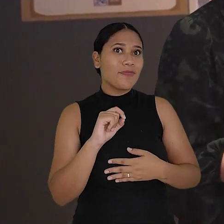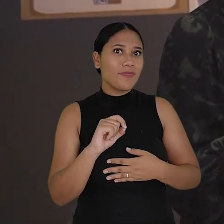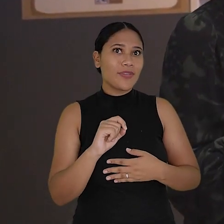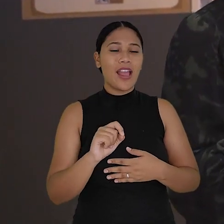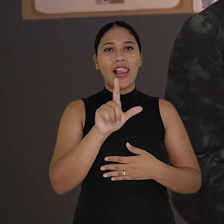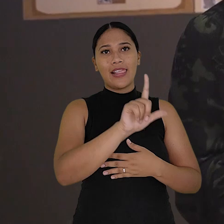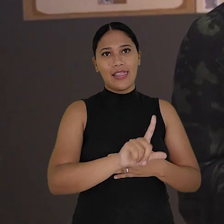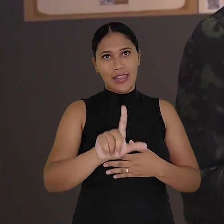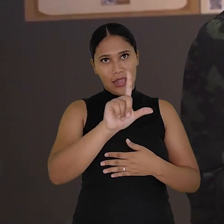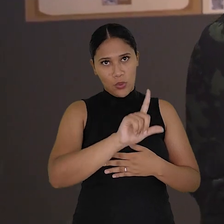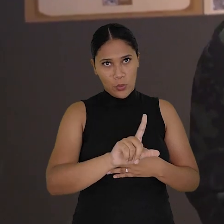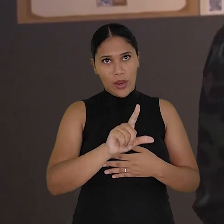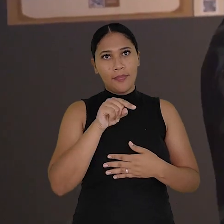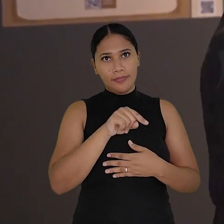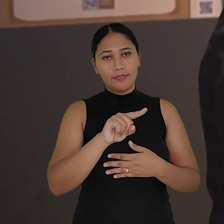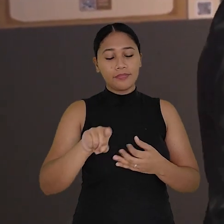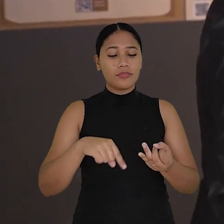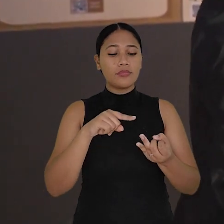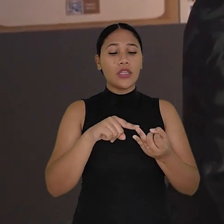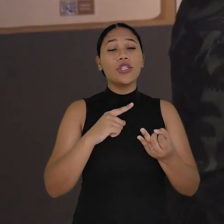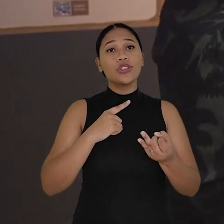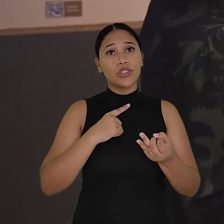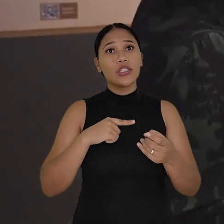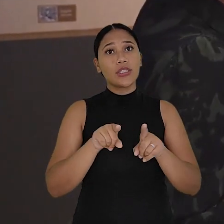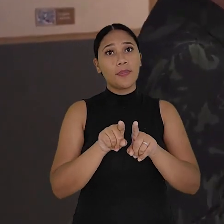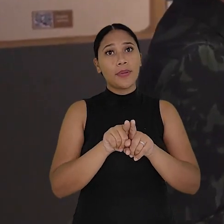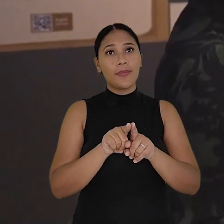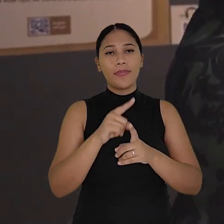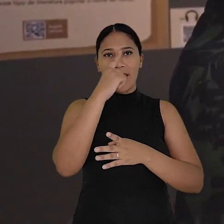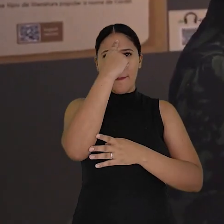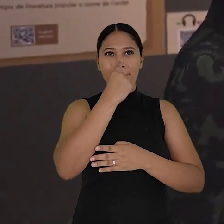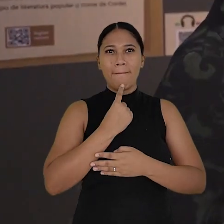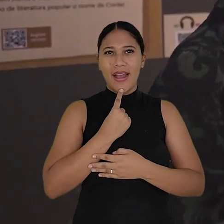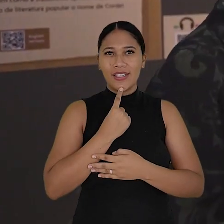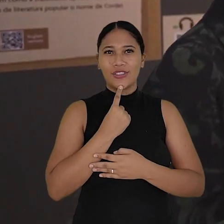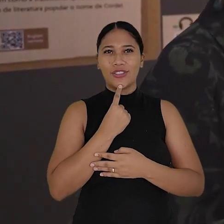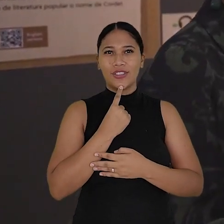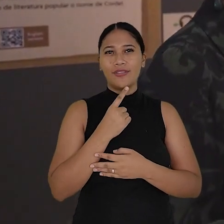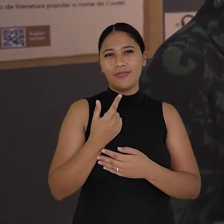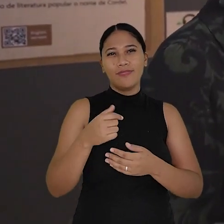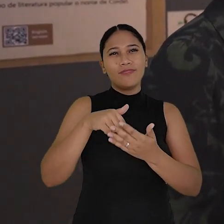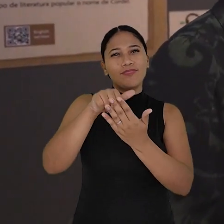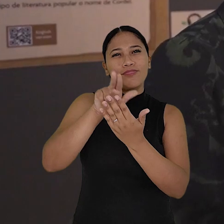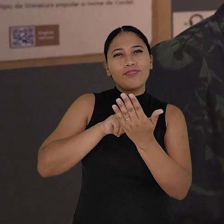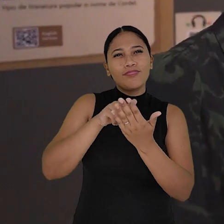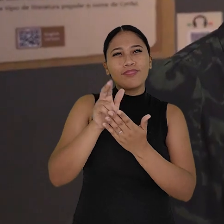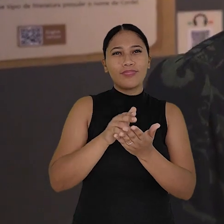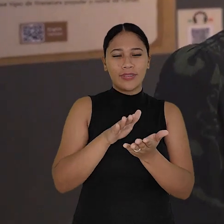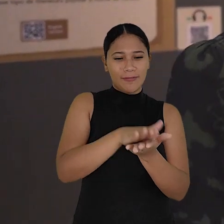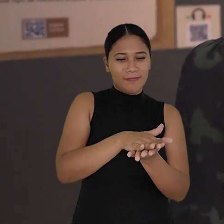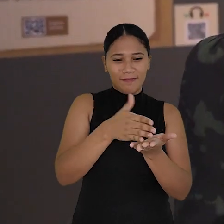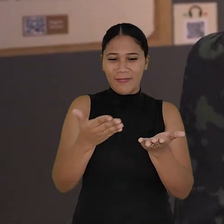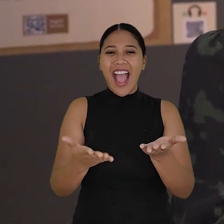a literatura, tá? Ela tinha as imagens, as artes plásticas, aí